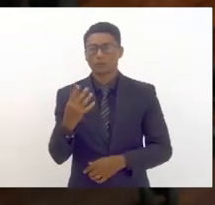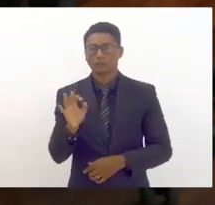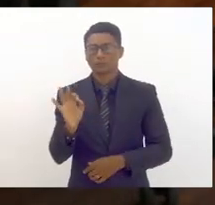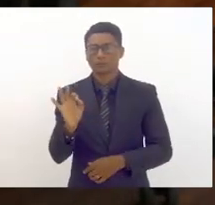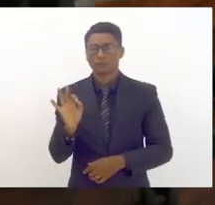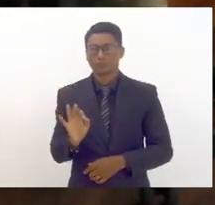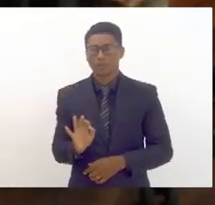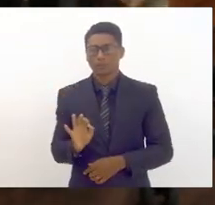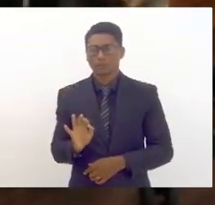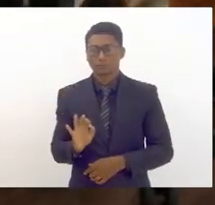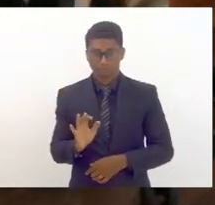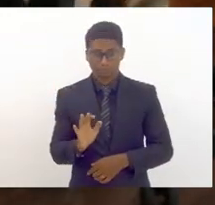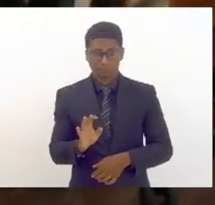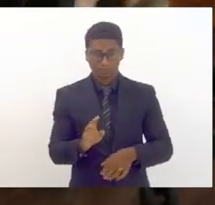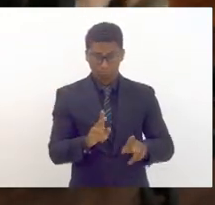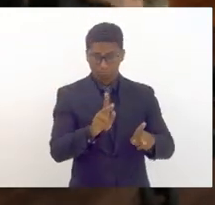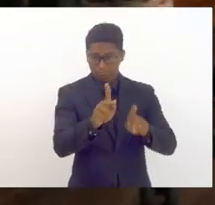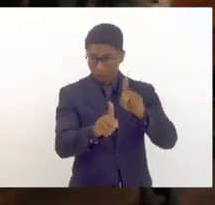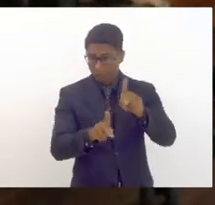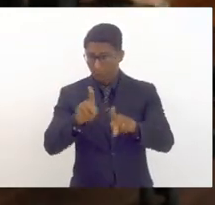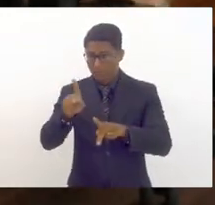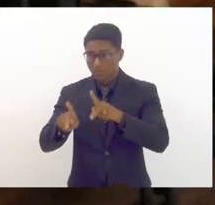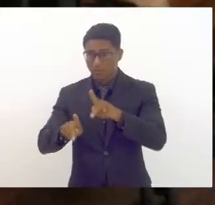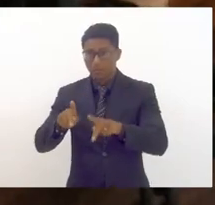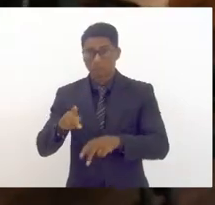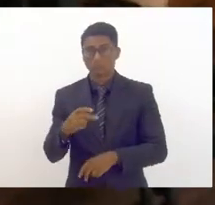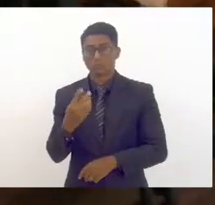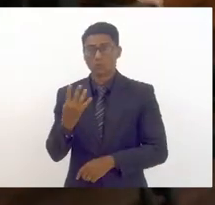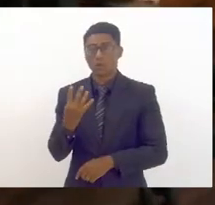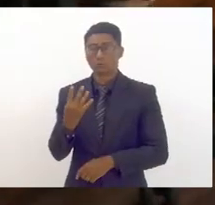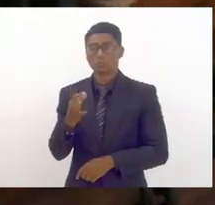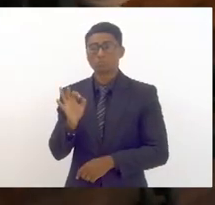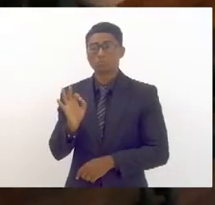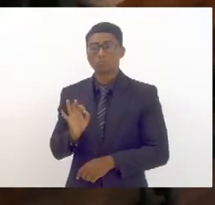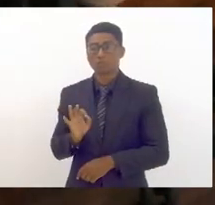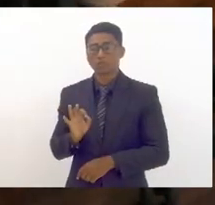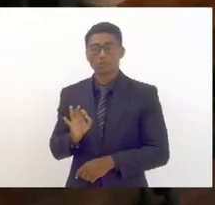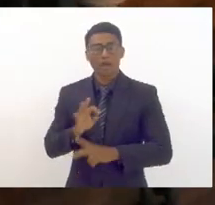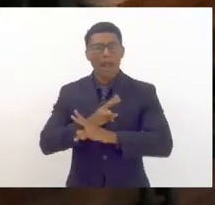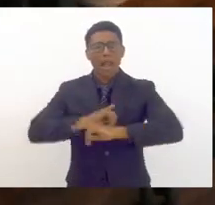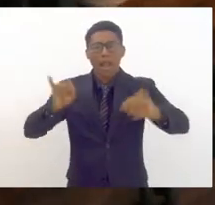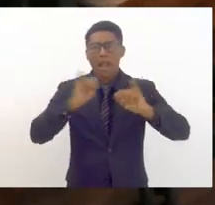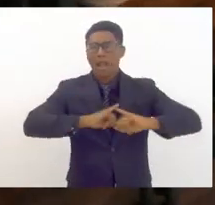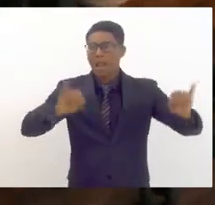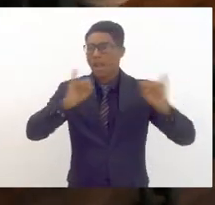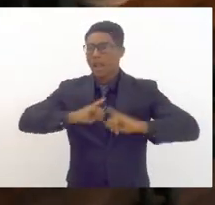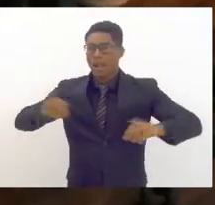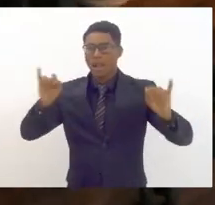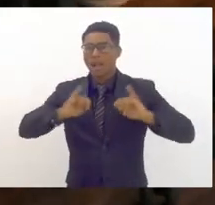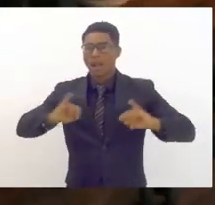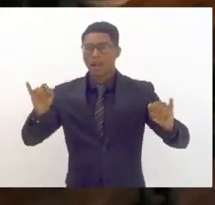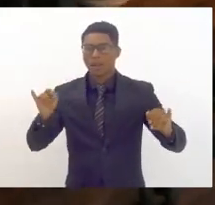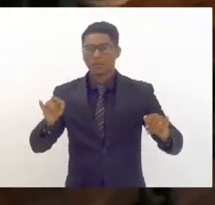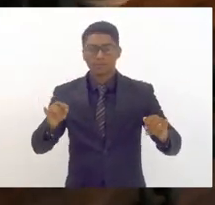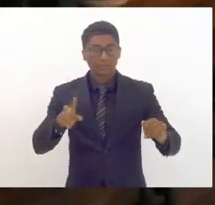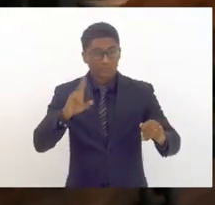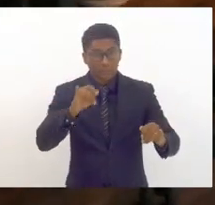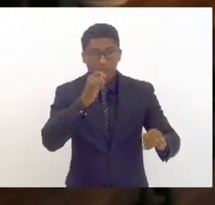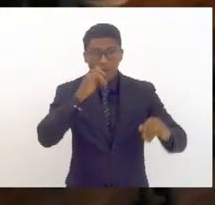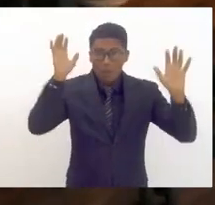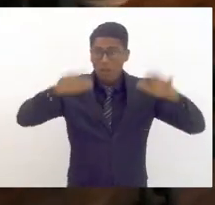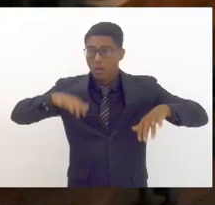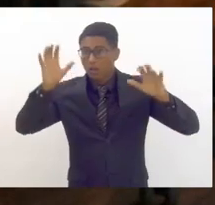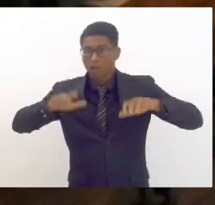4% da população recebem alertas de aviso em massa sobre desastre.